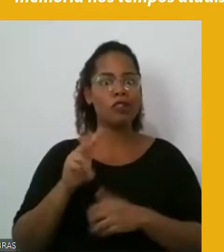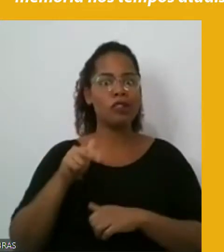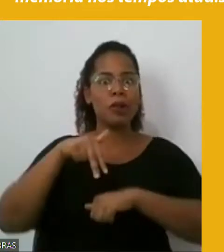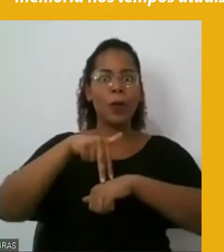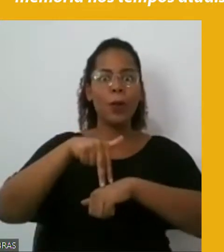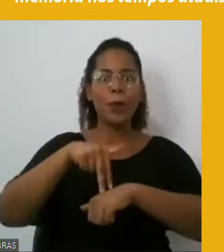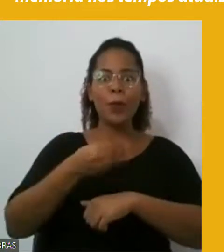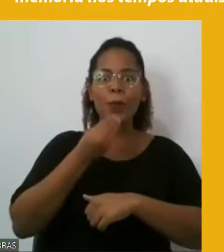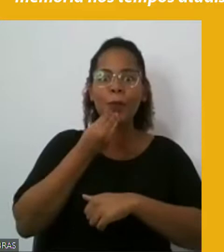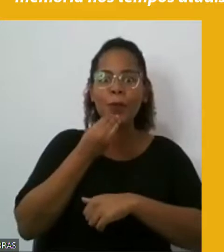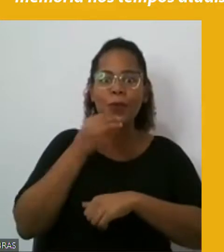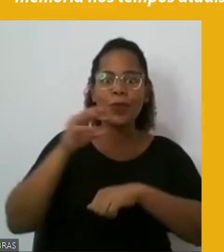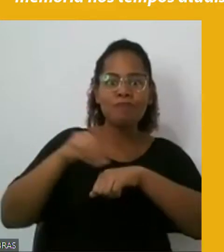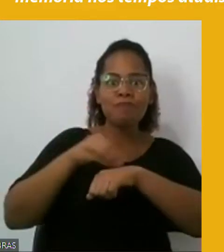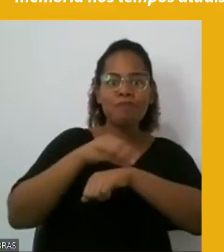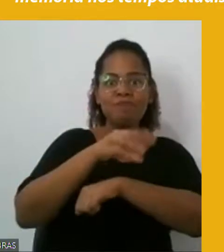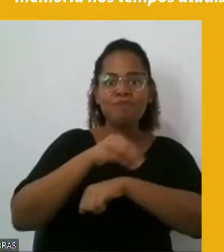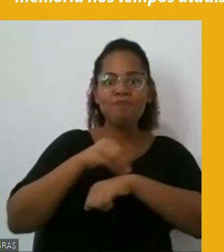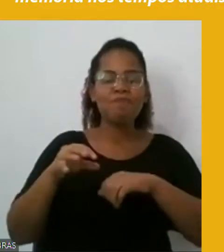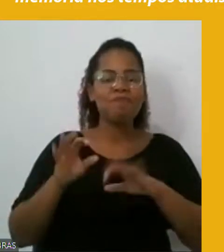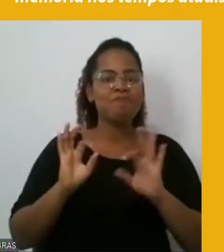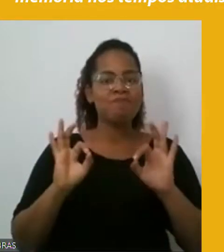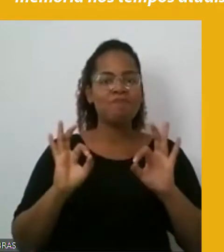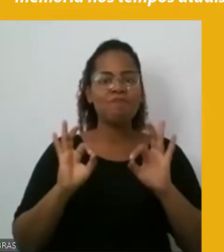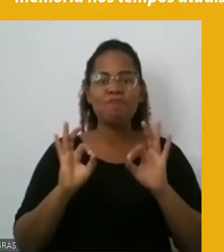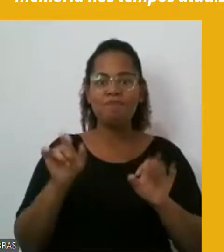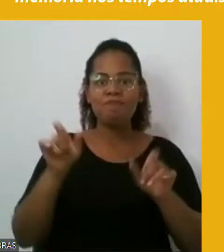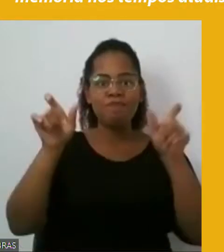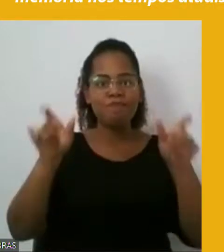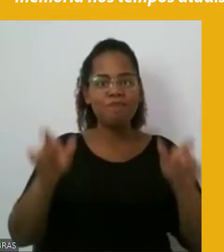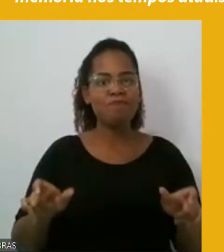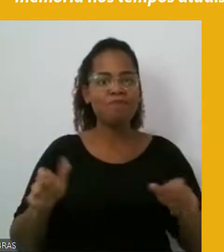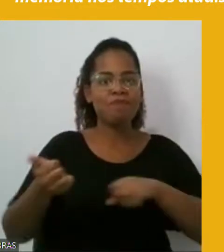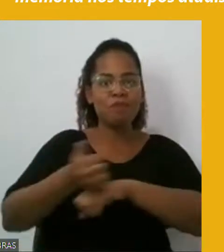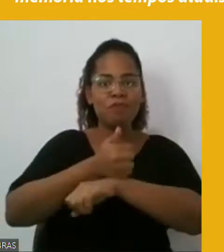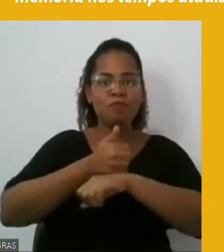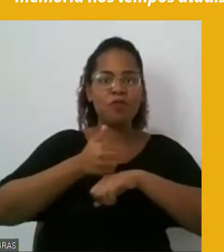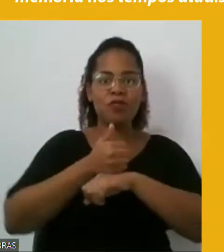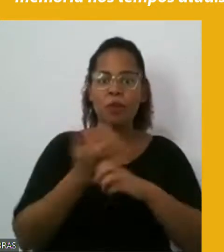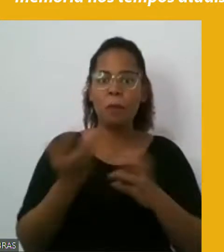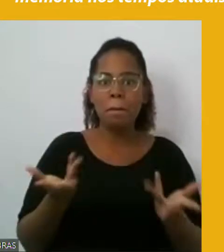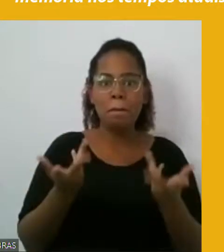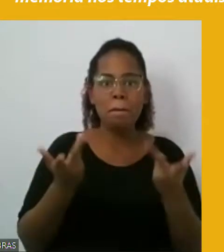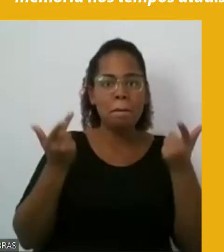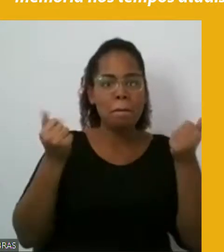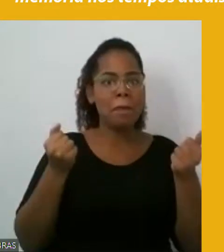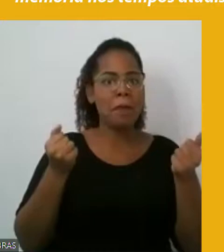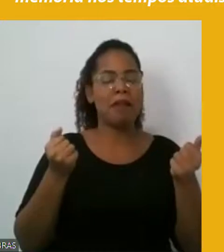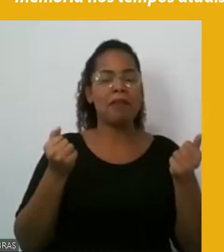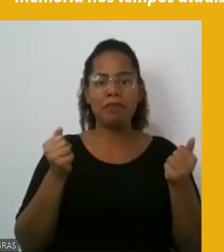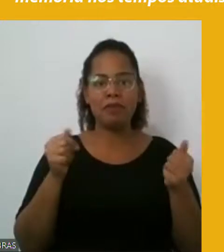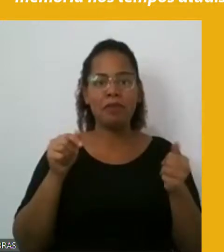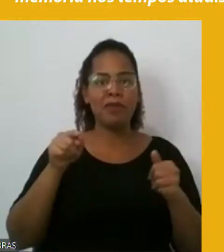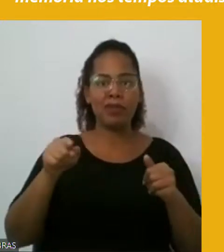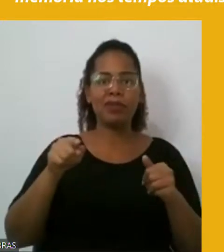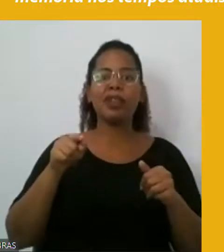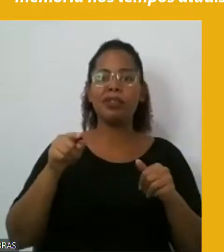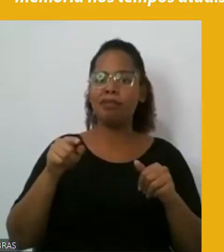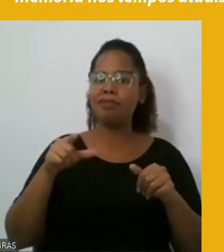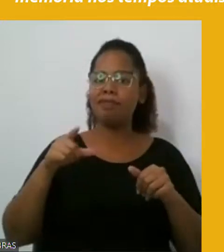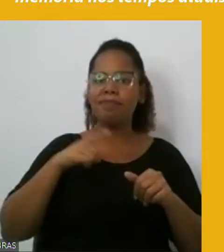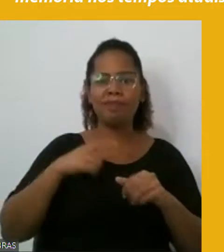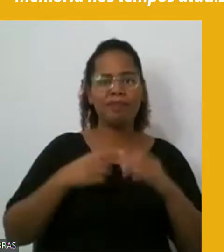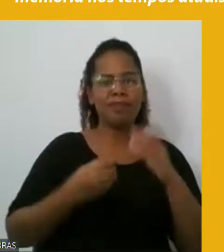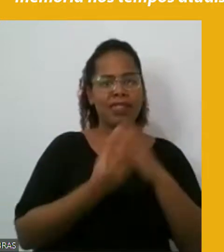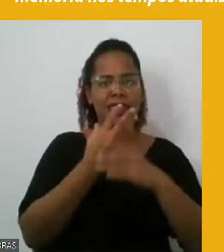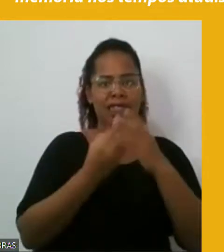do Cícero com Sidarta, que são duas figuras maravilhosas, assim, com trabalho, cada um na sua área, exemplar,